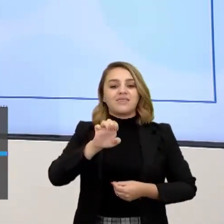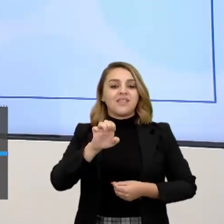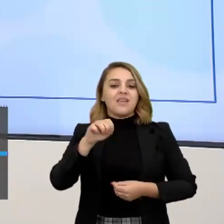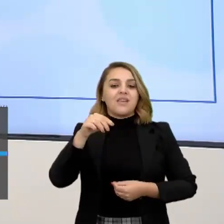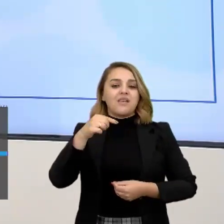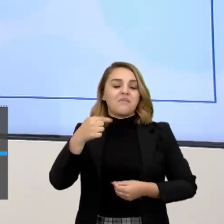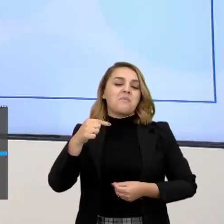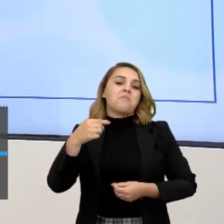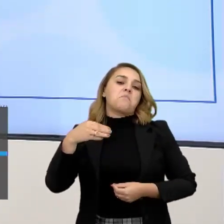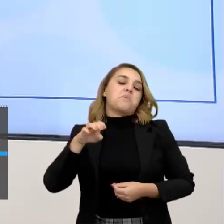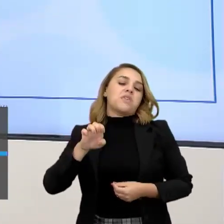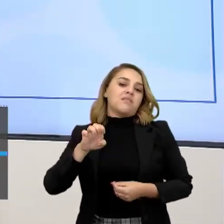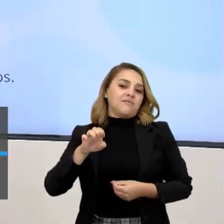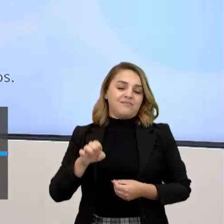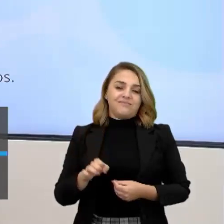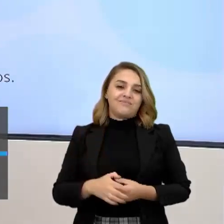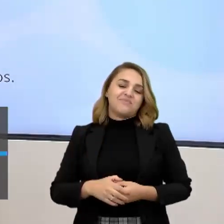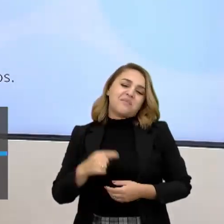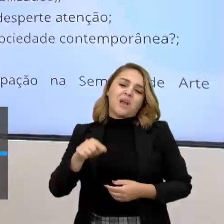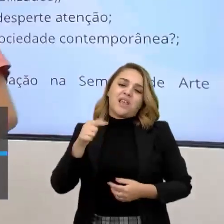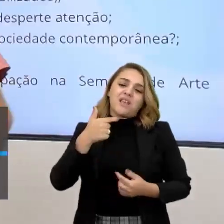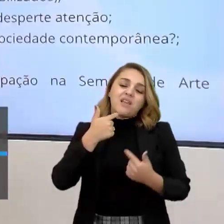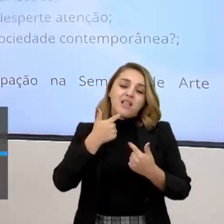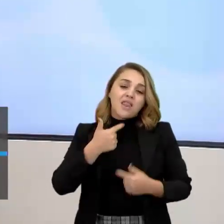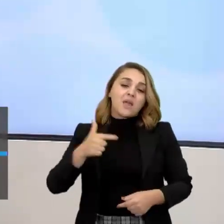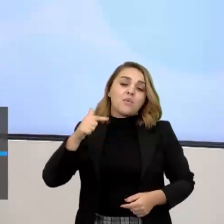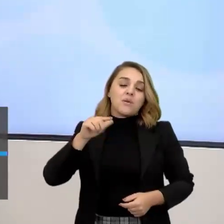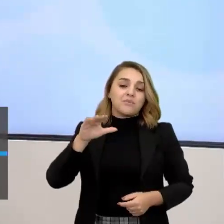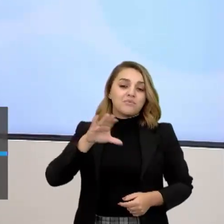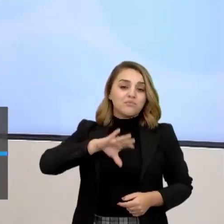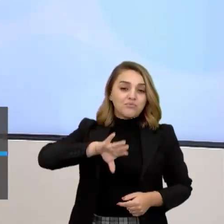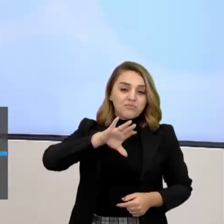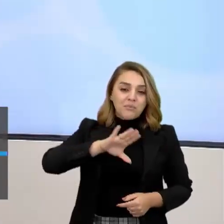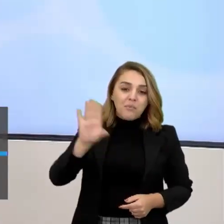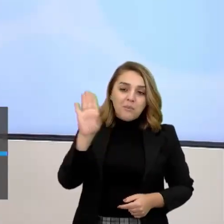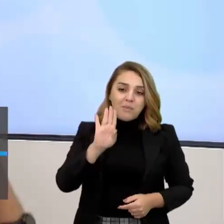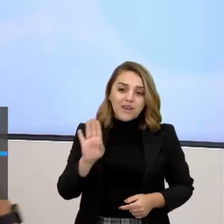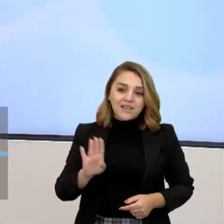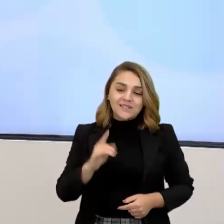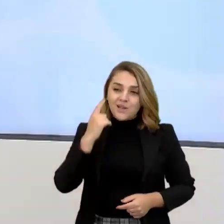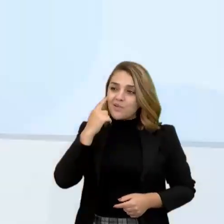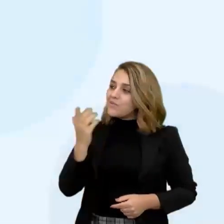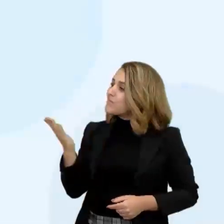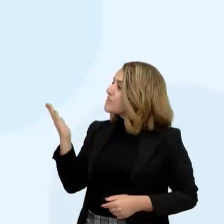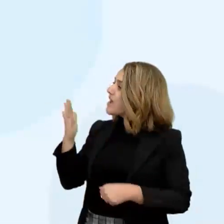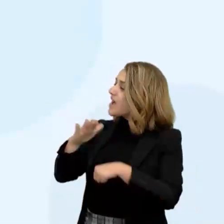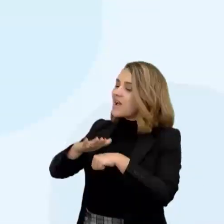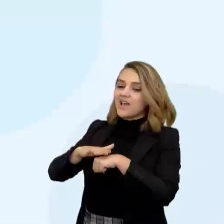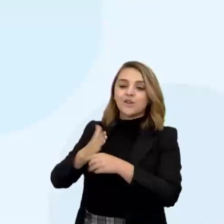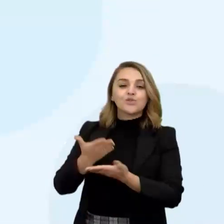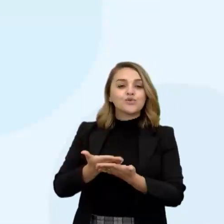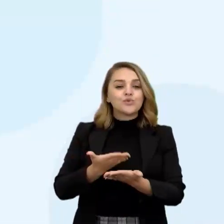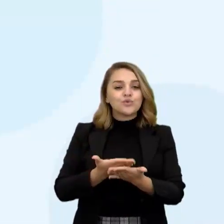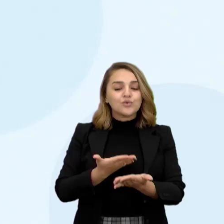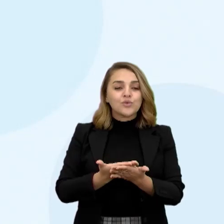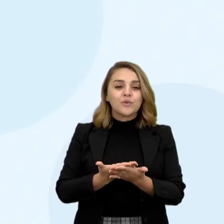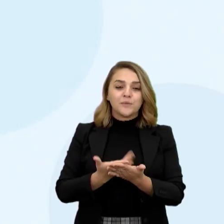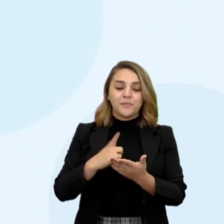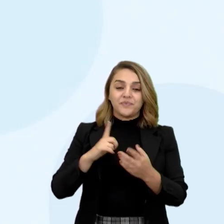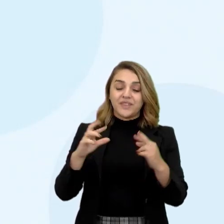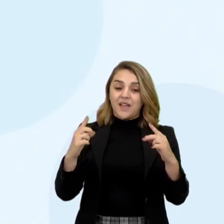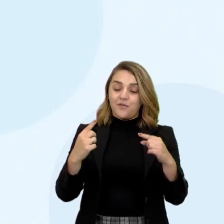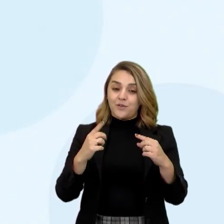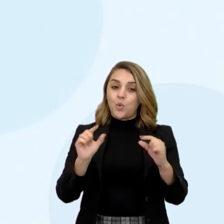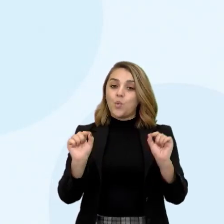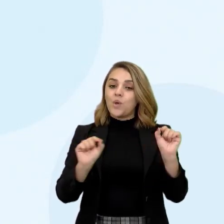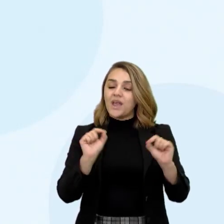dá 10 pão aí. É isso que a gente fala, a língua portuguesa do Brasil. Certo? Então, vamos lá o que fizemos hoje? Estabelecemos relações entre a produção